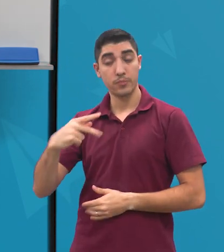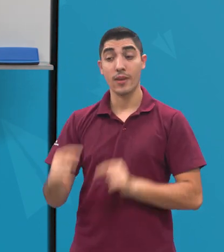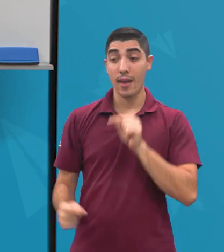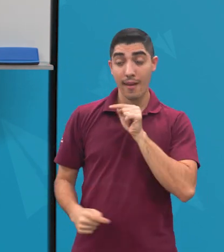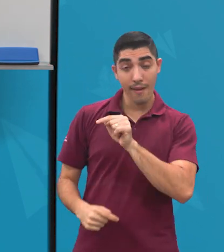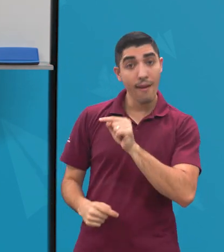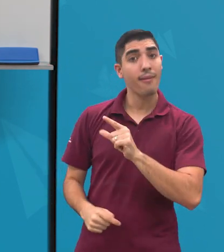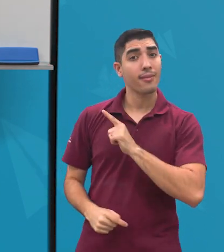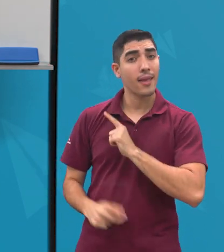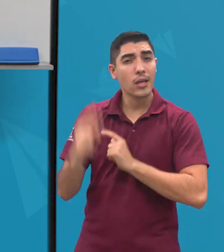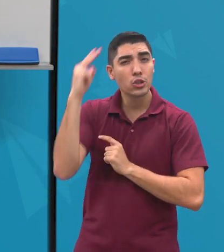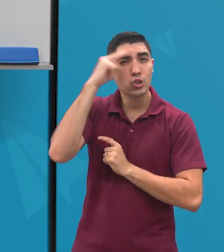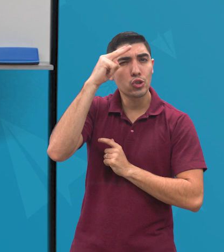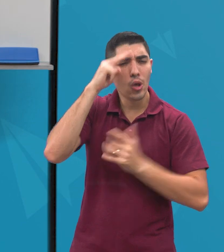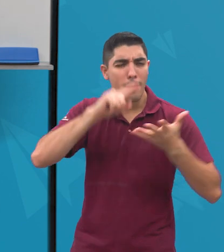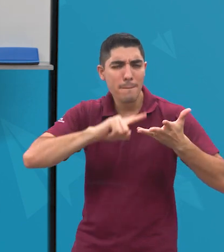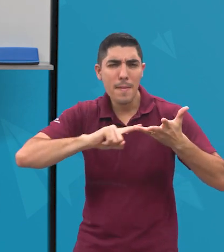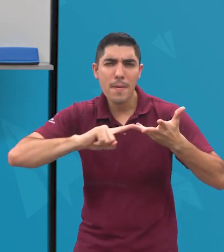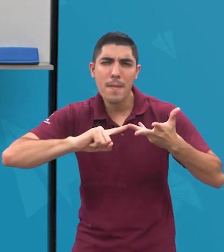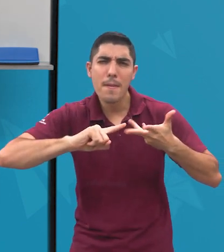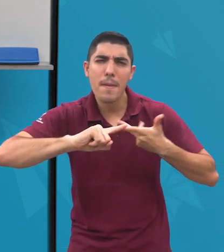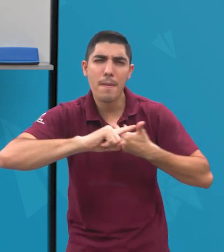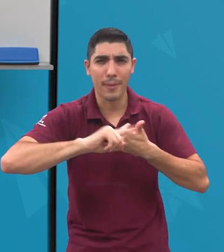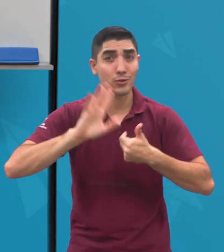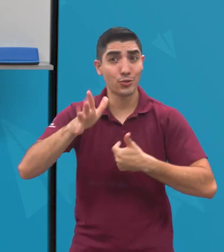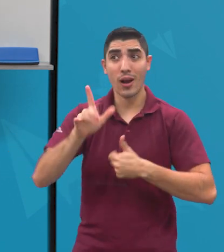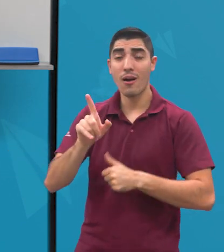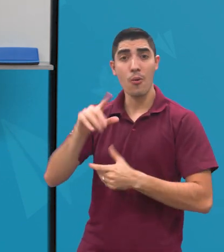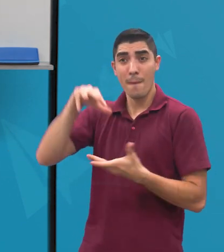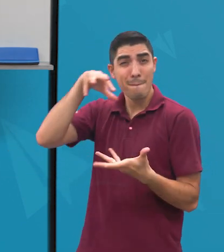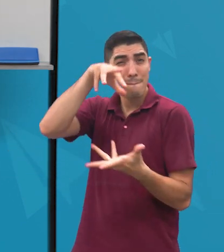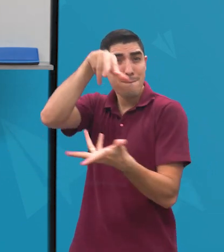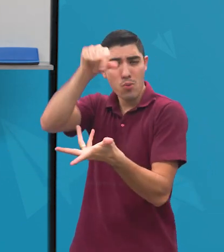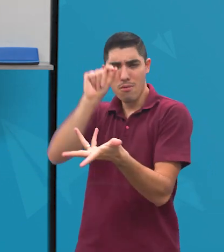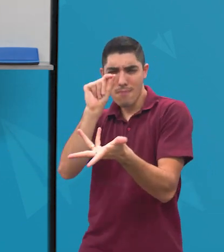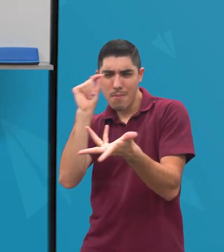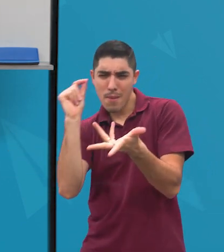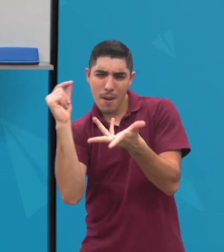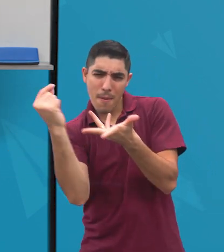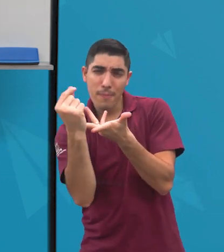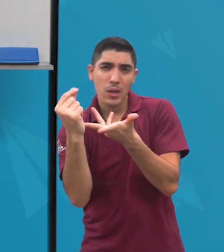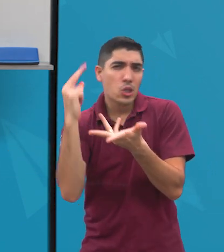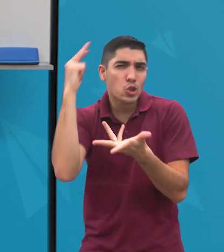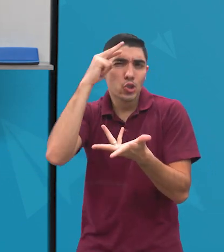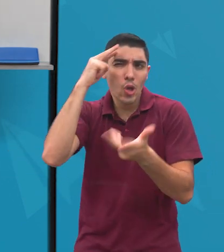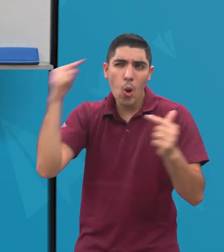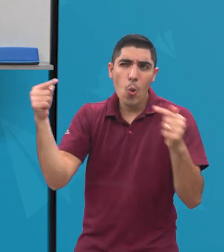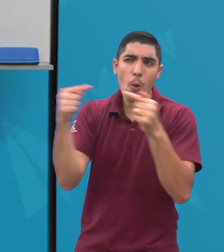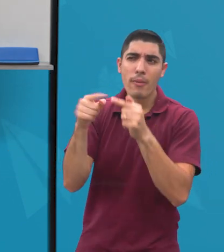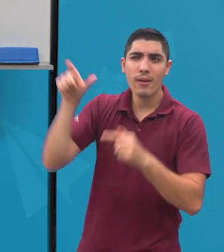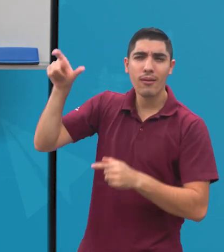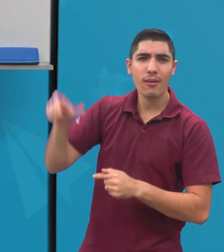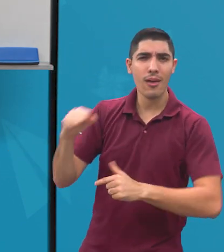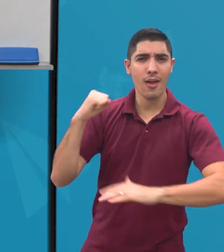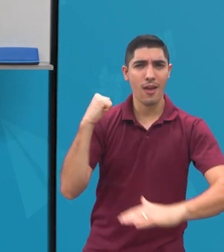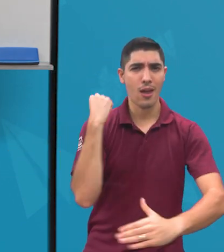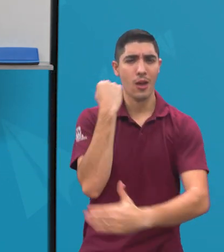foram colhidos em várias partes do mundo. Só para vocês terem uma ideia,